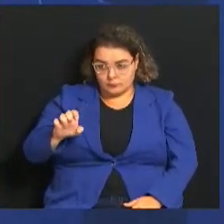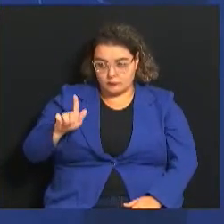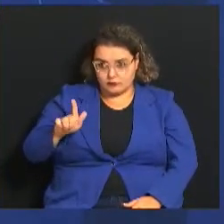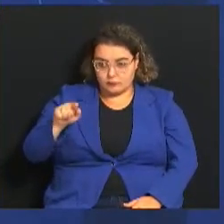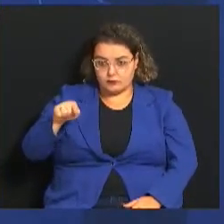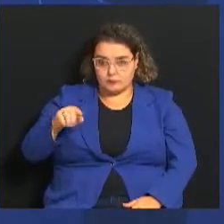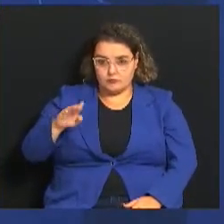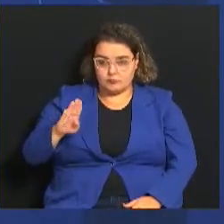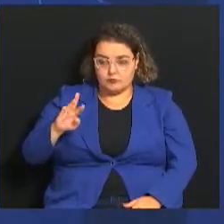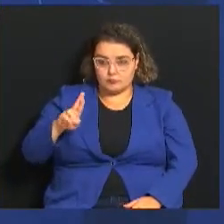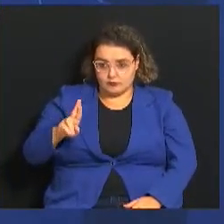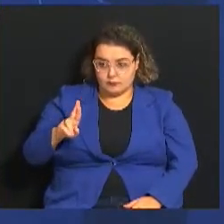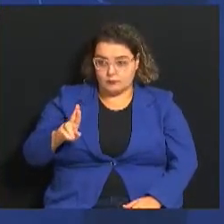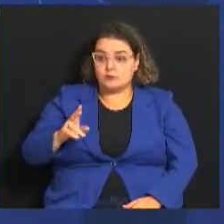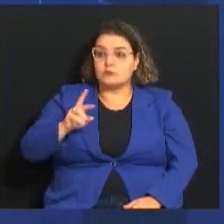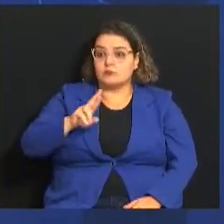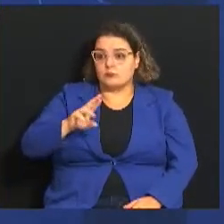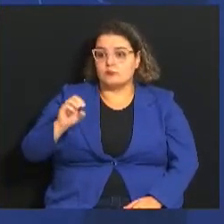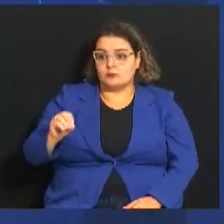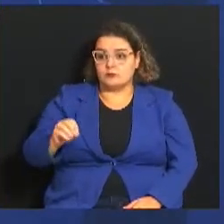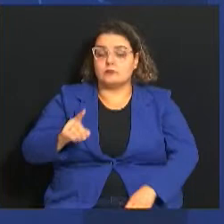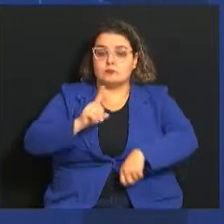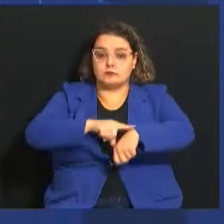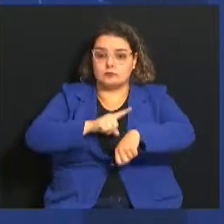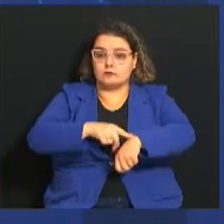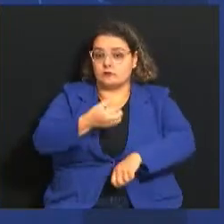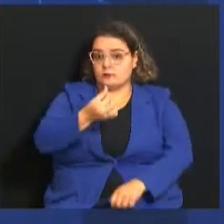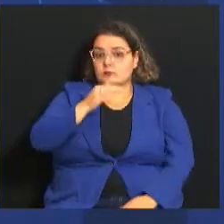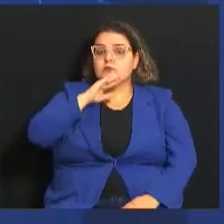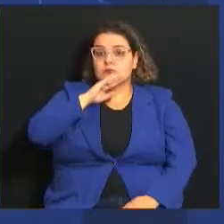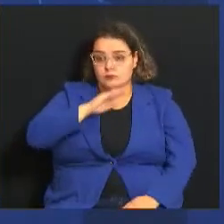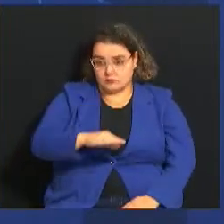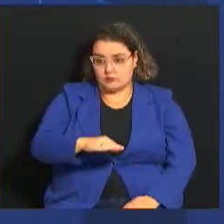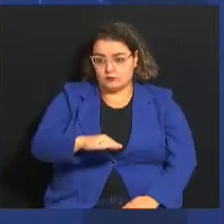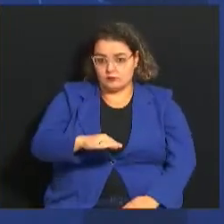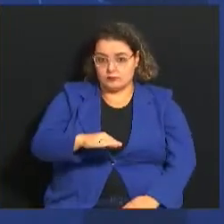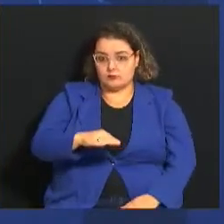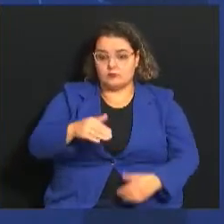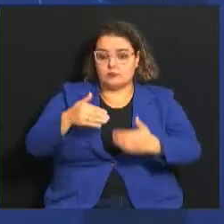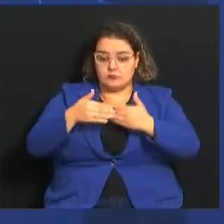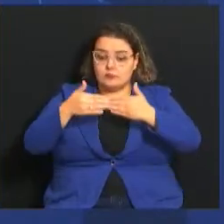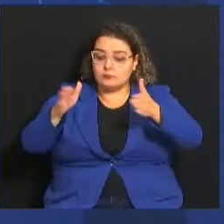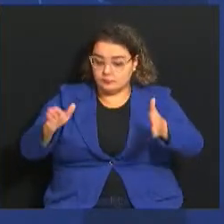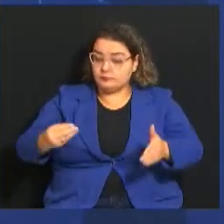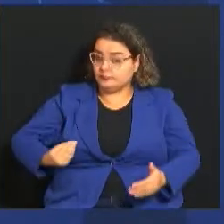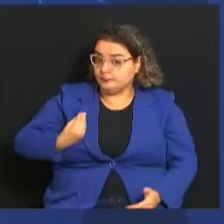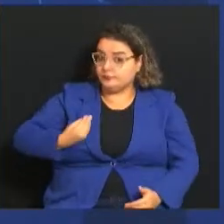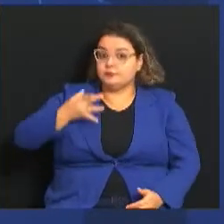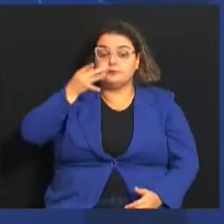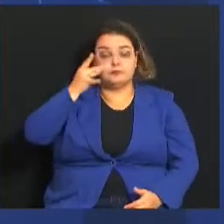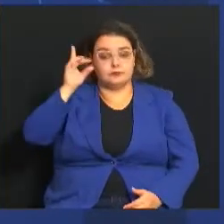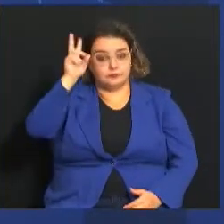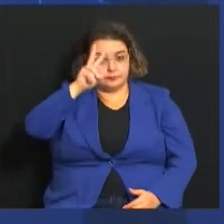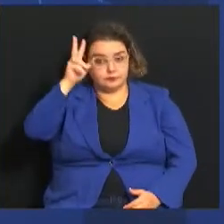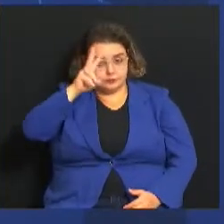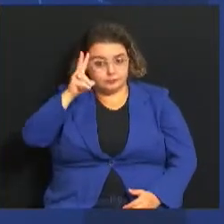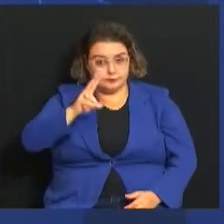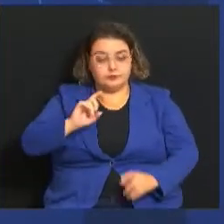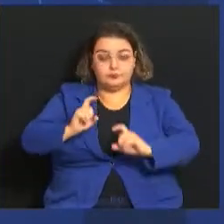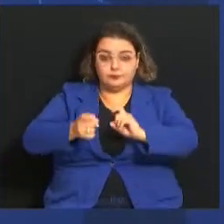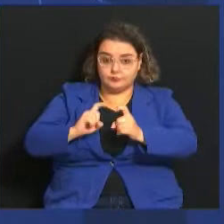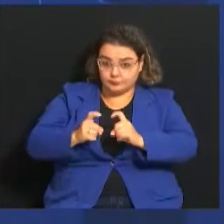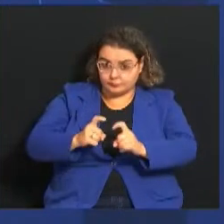A reunião ordinária começa às 6 horas da tarde, é aberto ao público. Lembrando que as reuniões